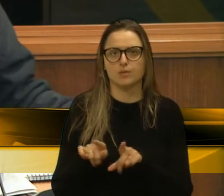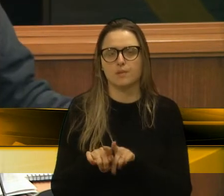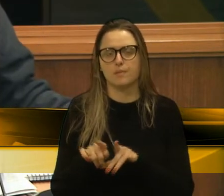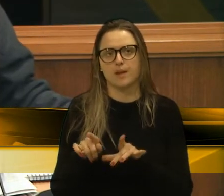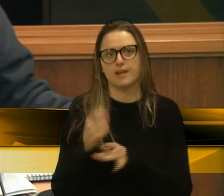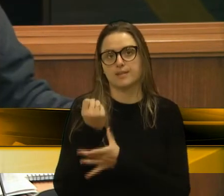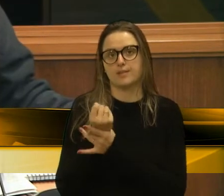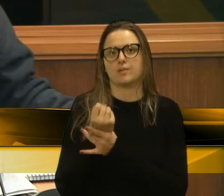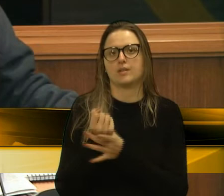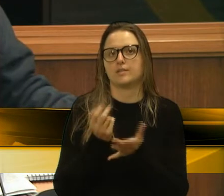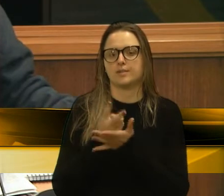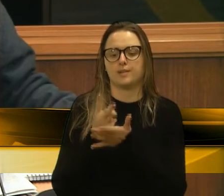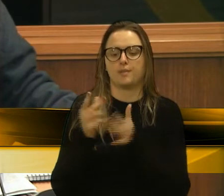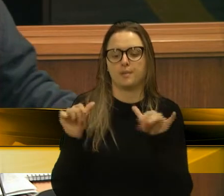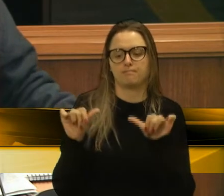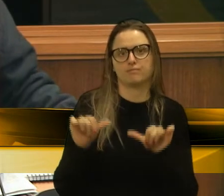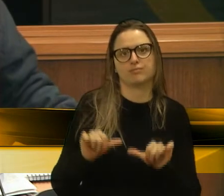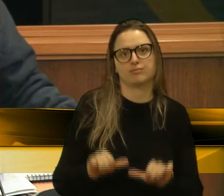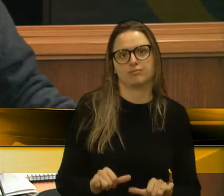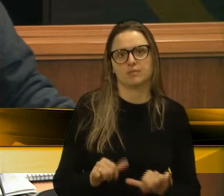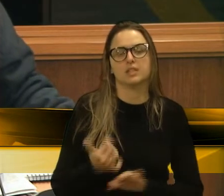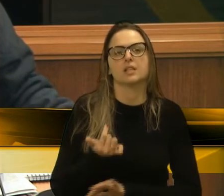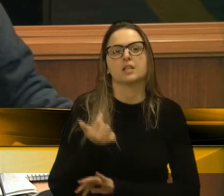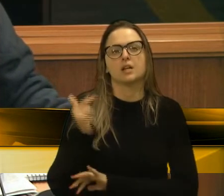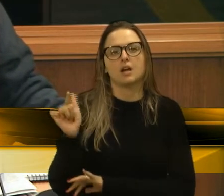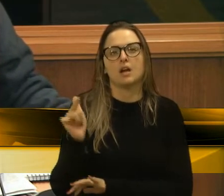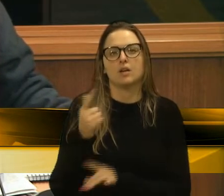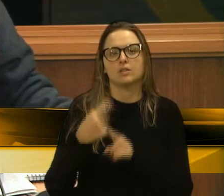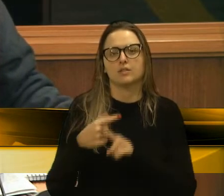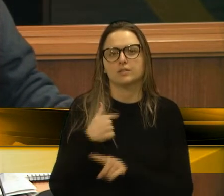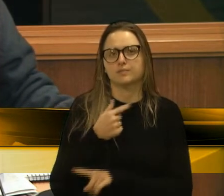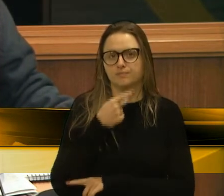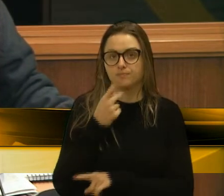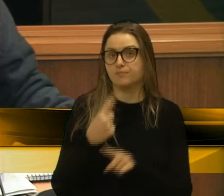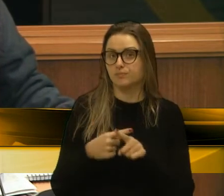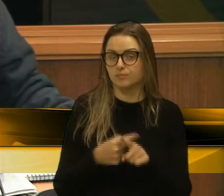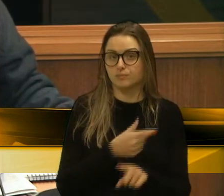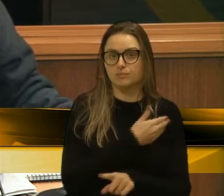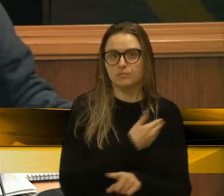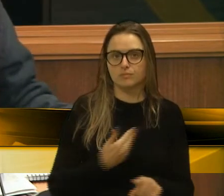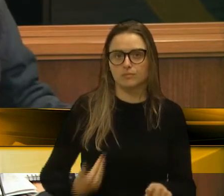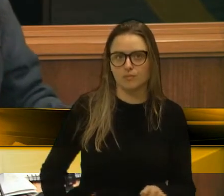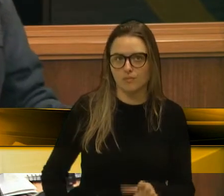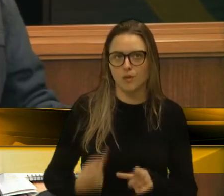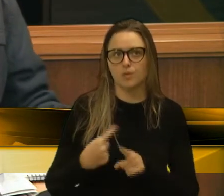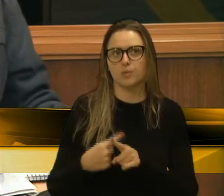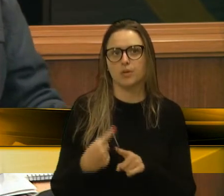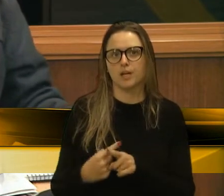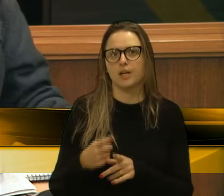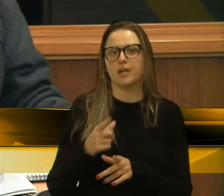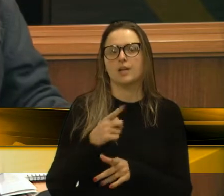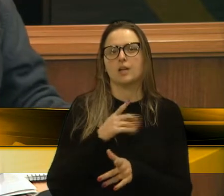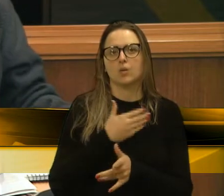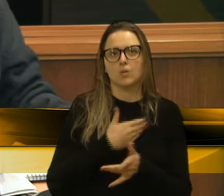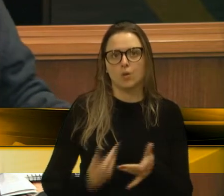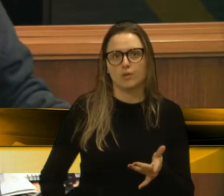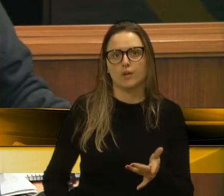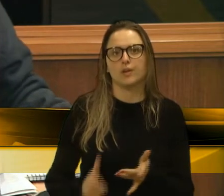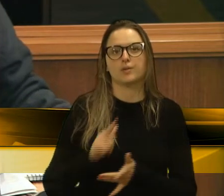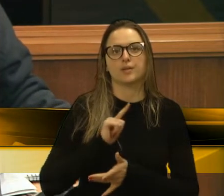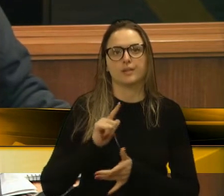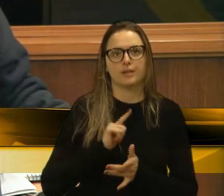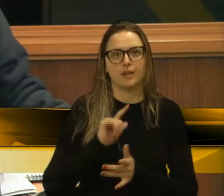né? Mas, outra vez eu falei, por que os governos, por que eles que têm bastante